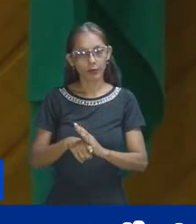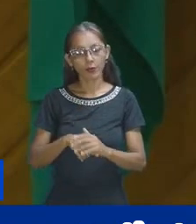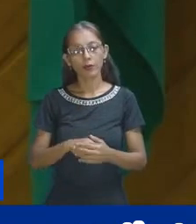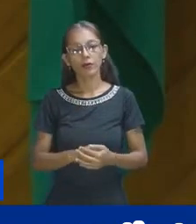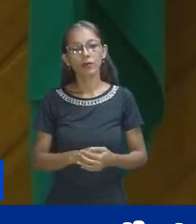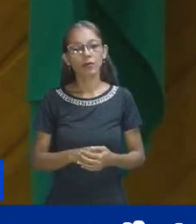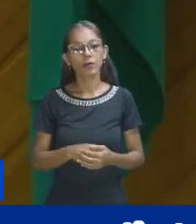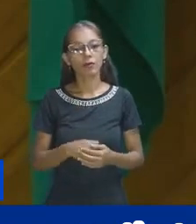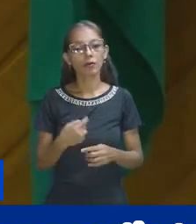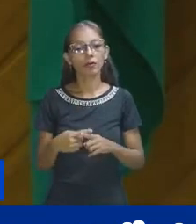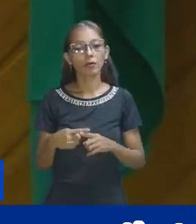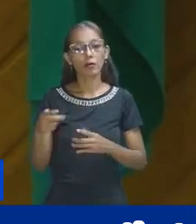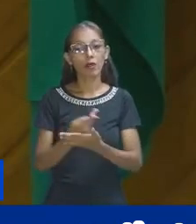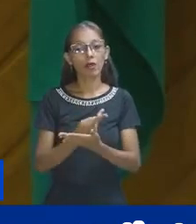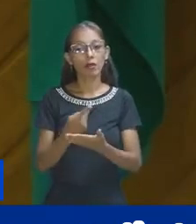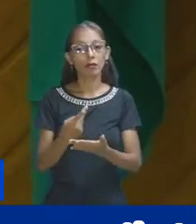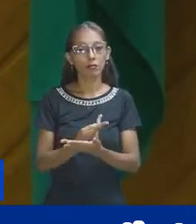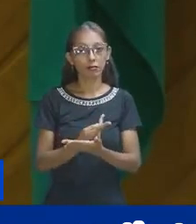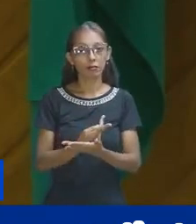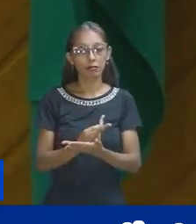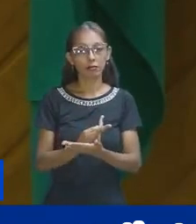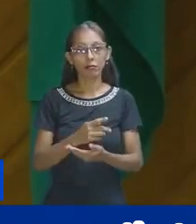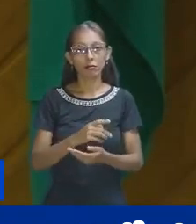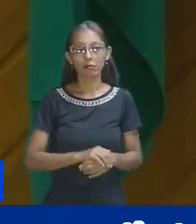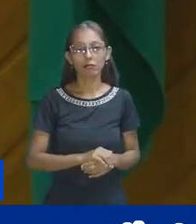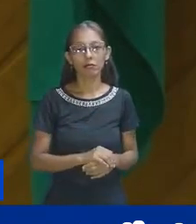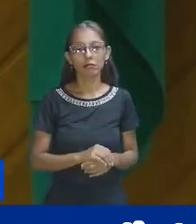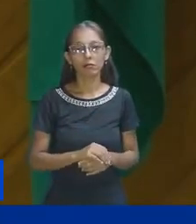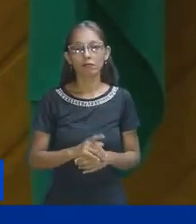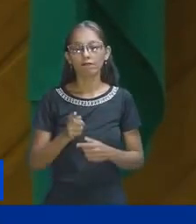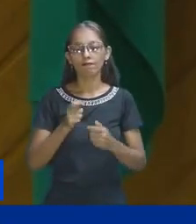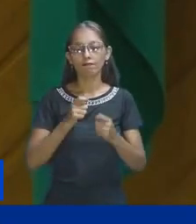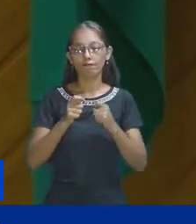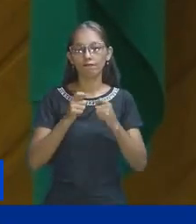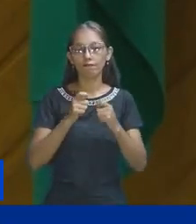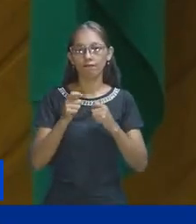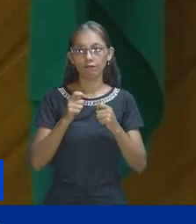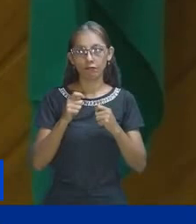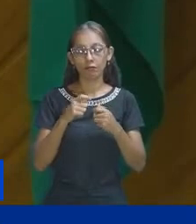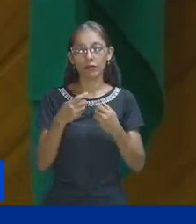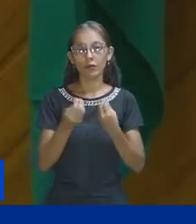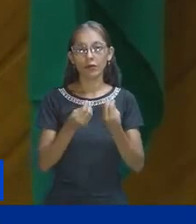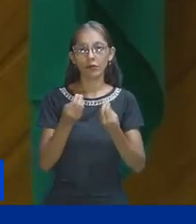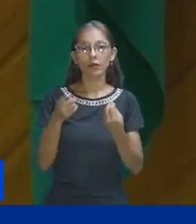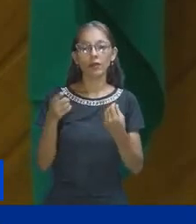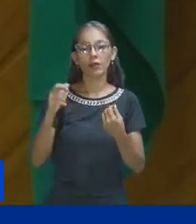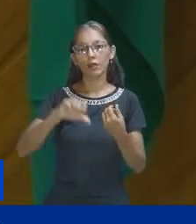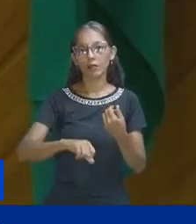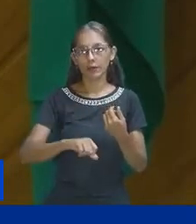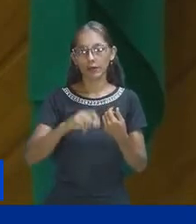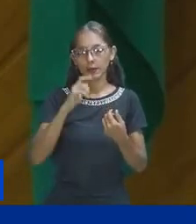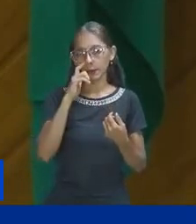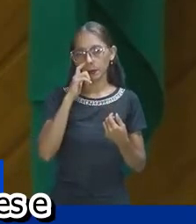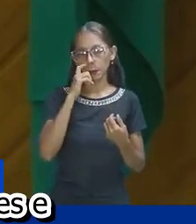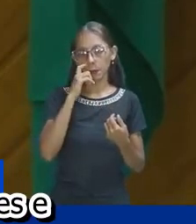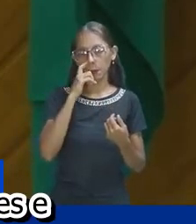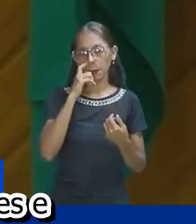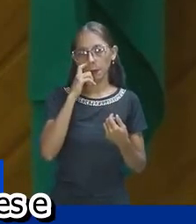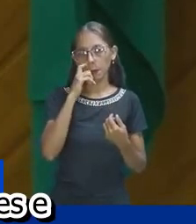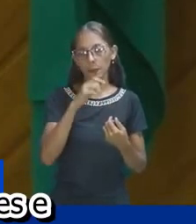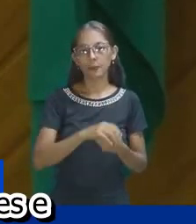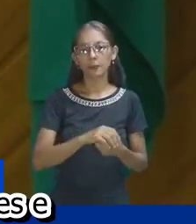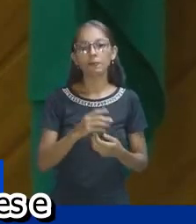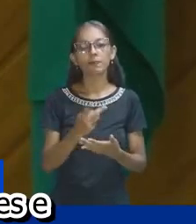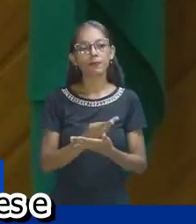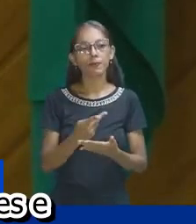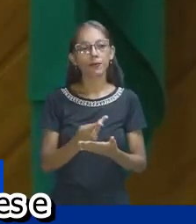de abuso de poder econômico pelos investigados e a procedência da representação por captação ilícita de sufrágio em